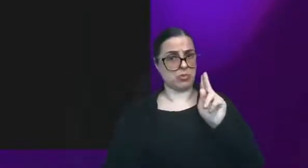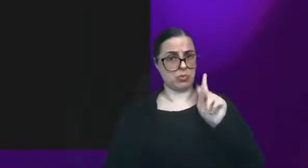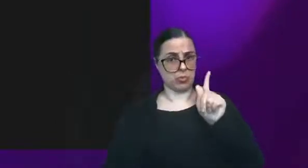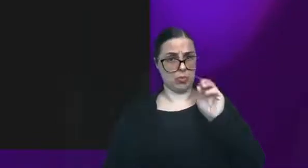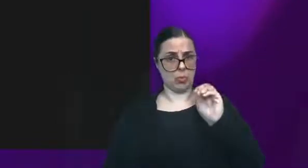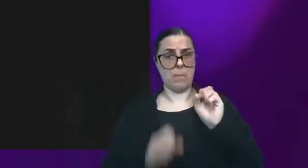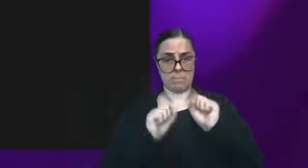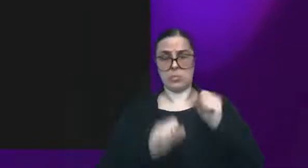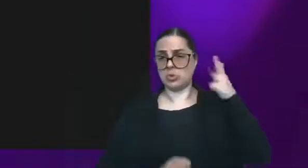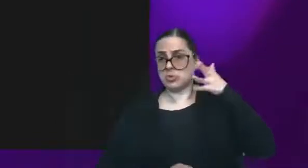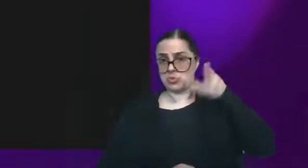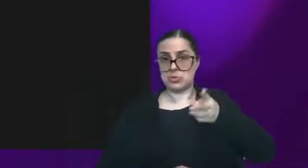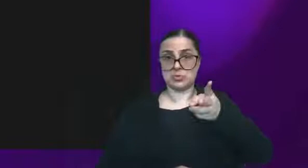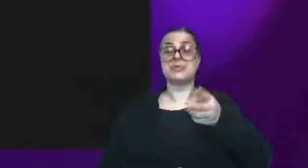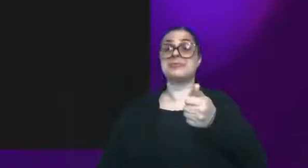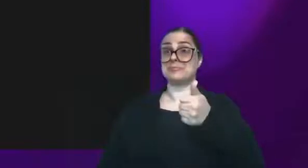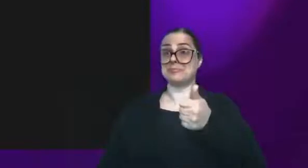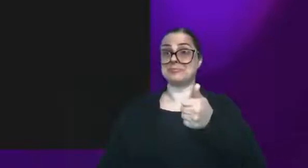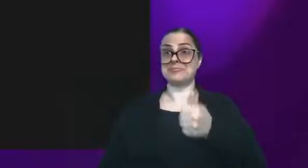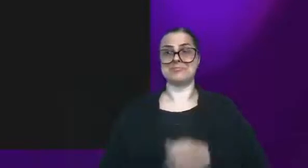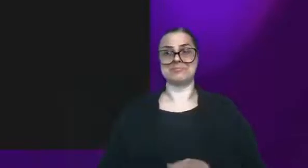Sim.